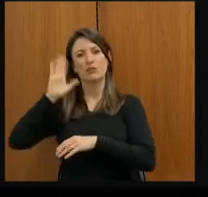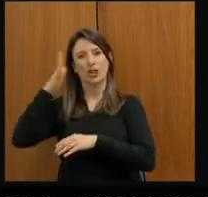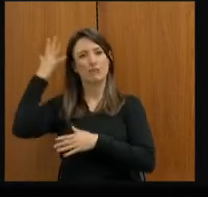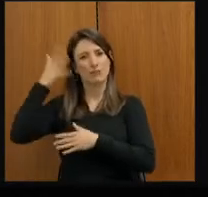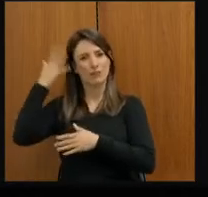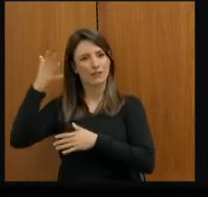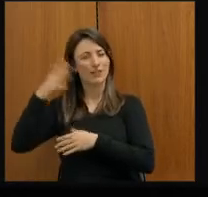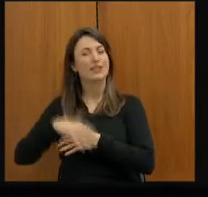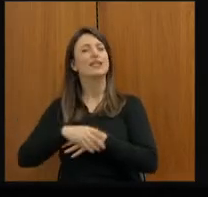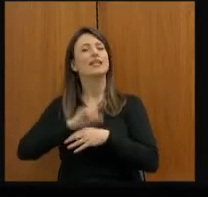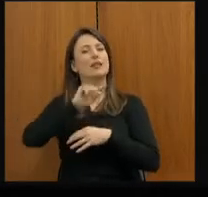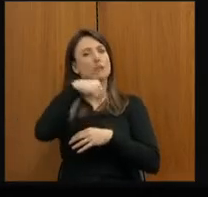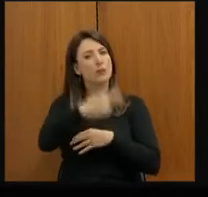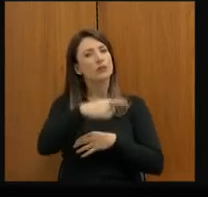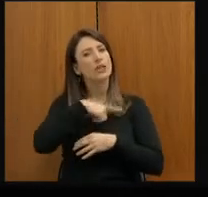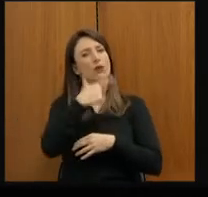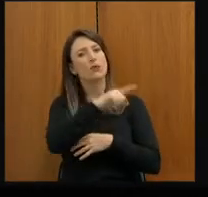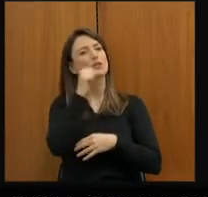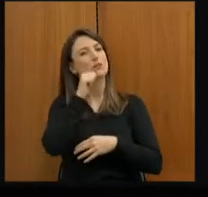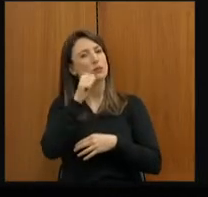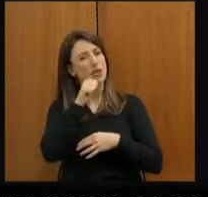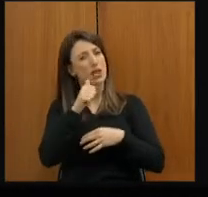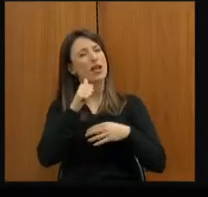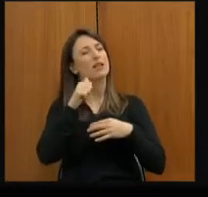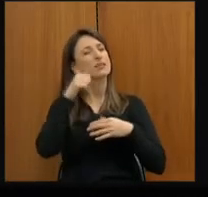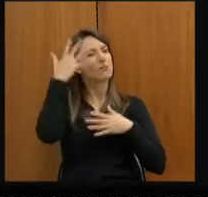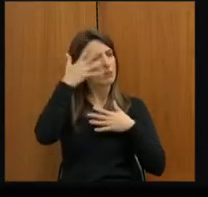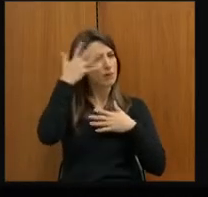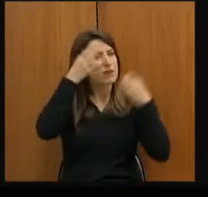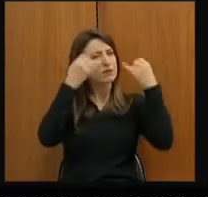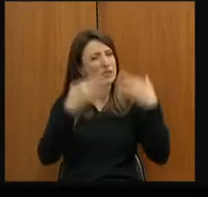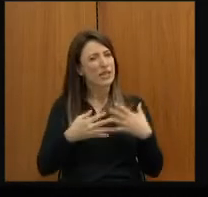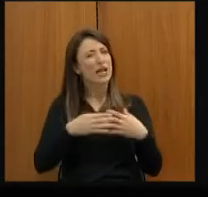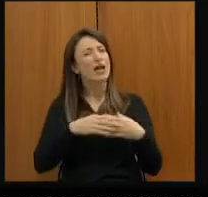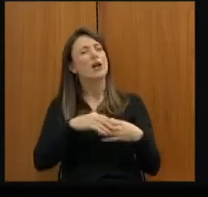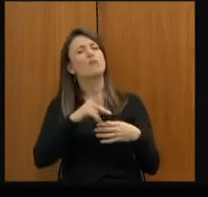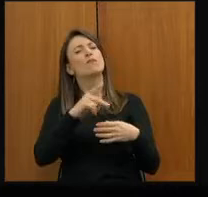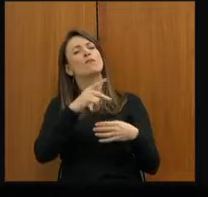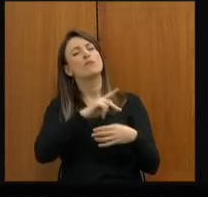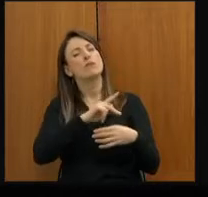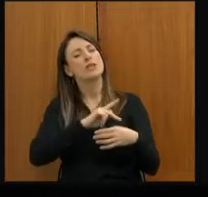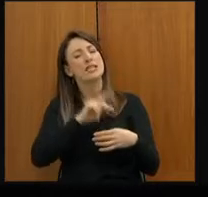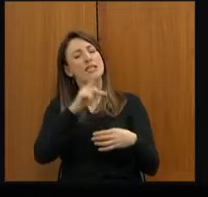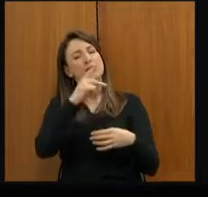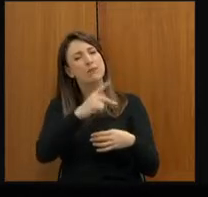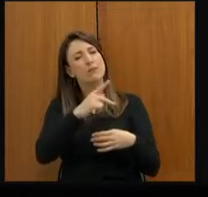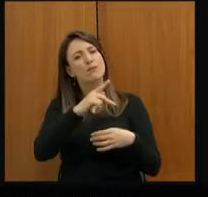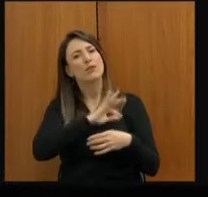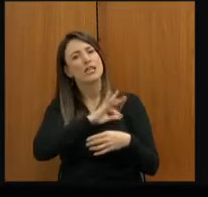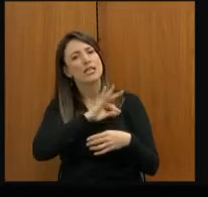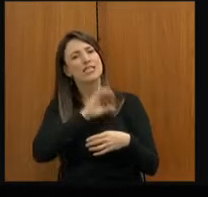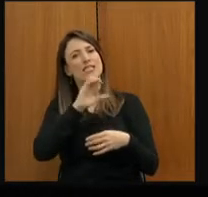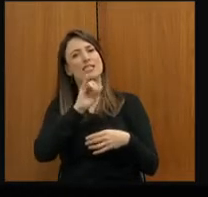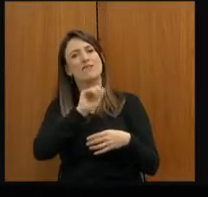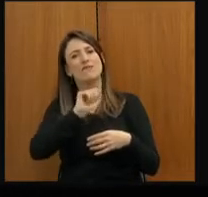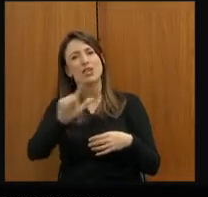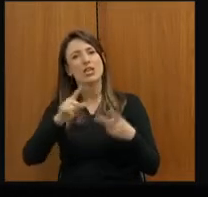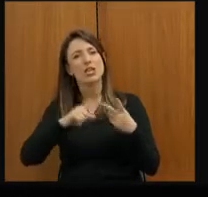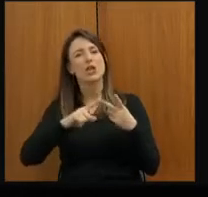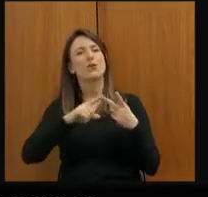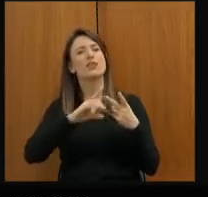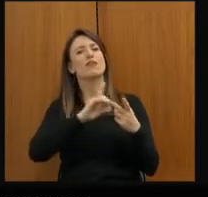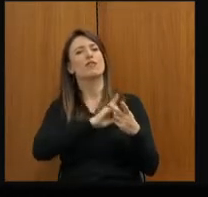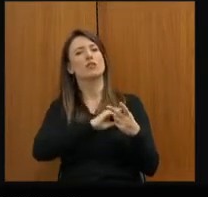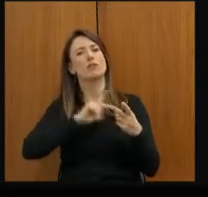vamos ter outras falas aqui da Polícia Civil da Defensoria Pública da OAB e eu estou falando